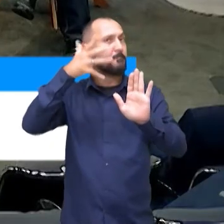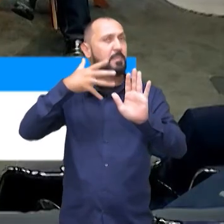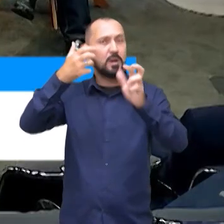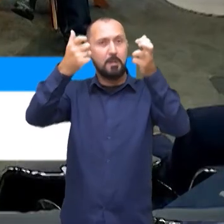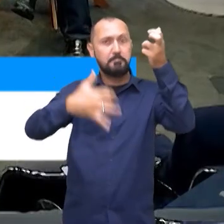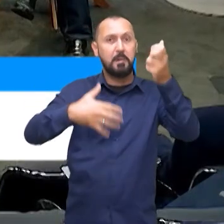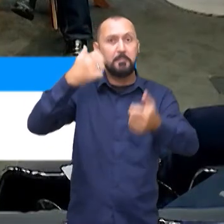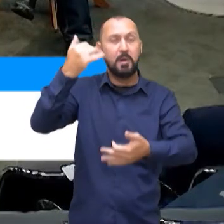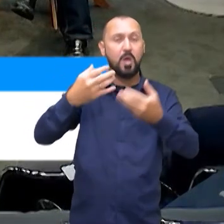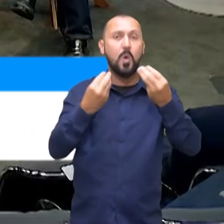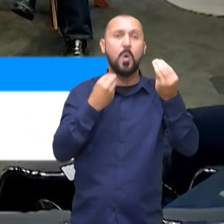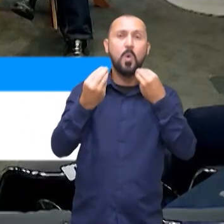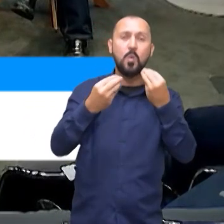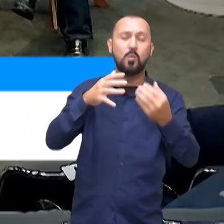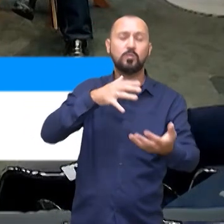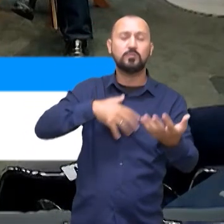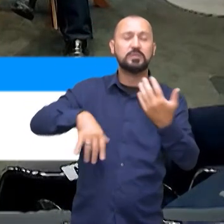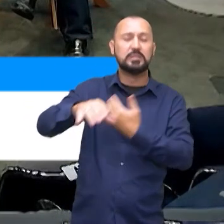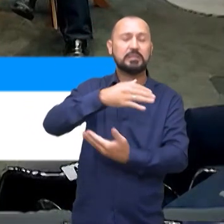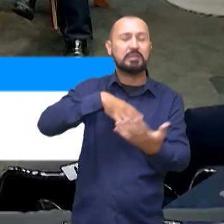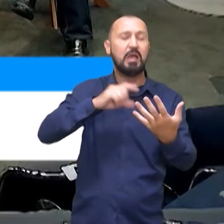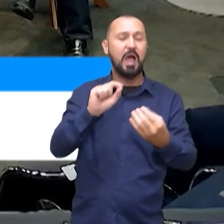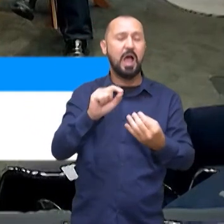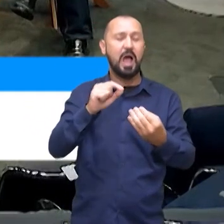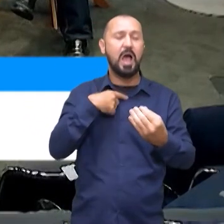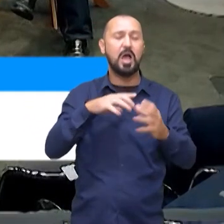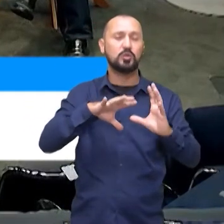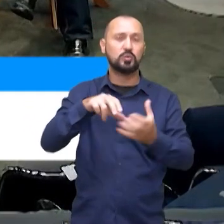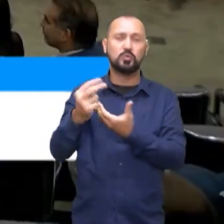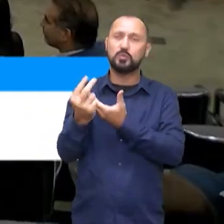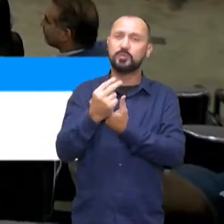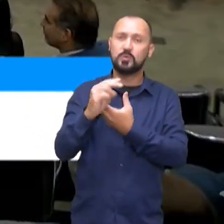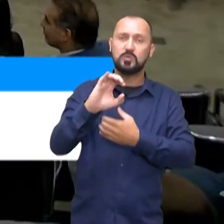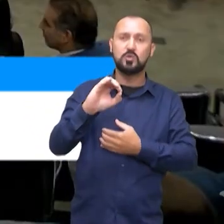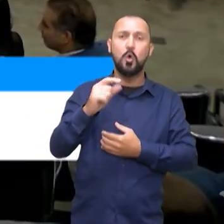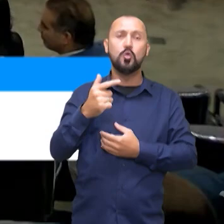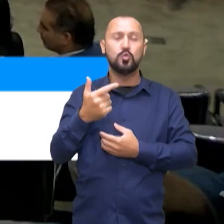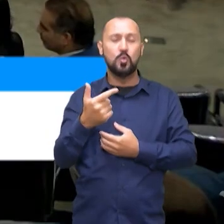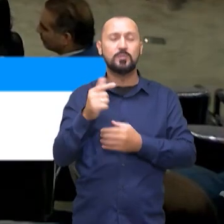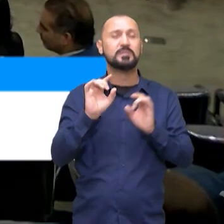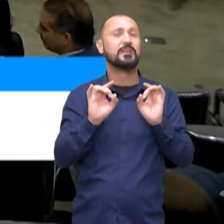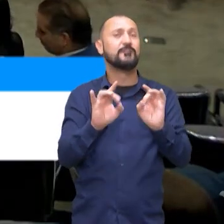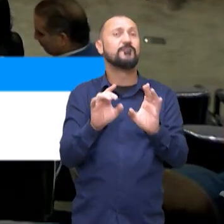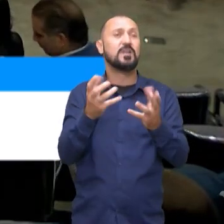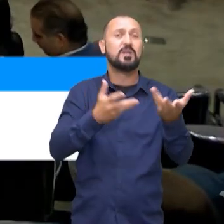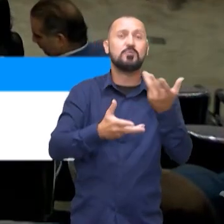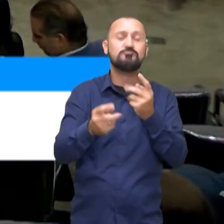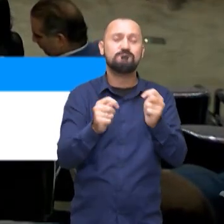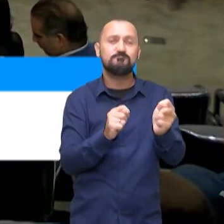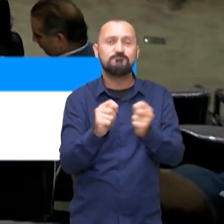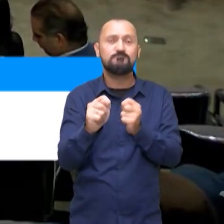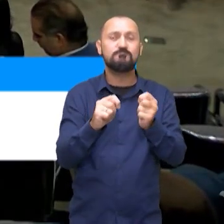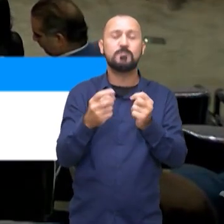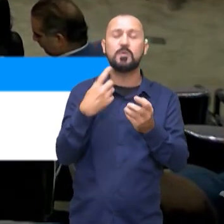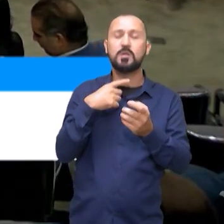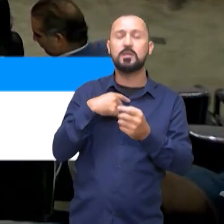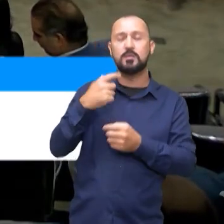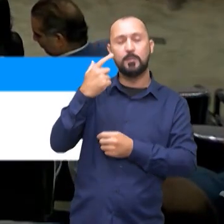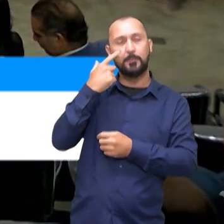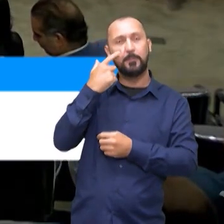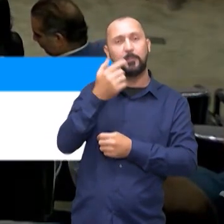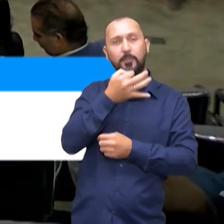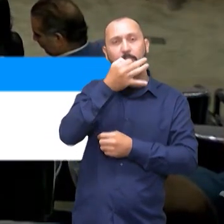de painéis sobre as tendências da mobilidade sustentável e o mercado de carbono e também visão